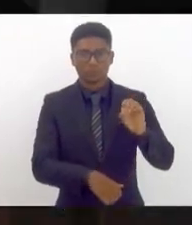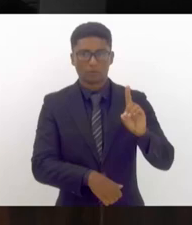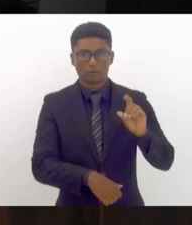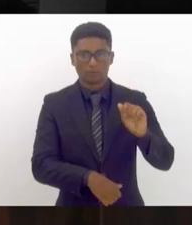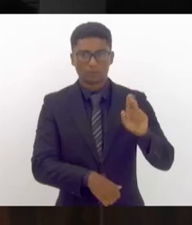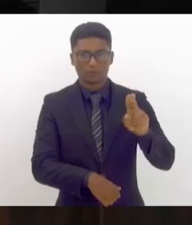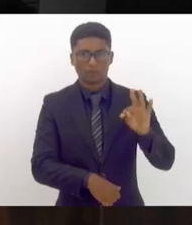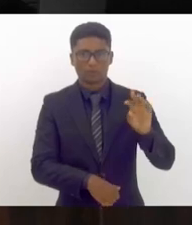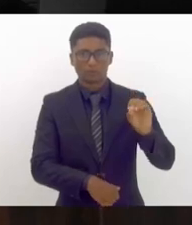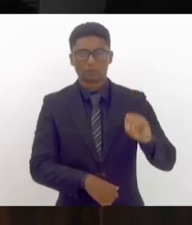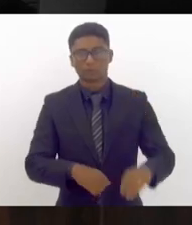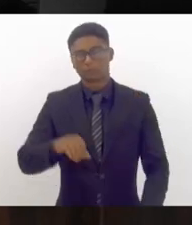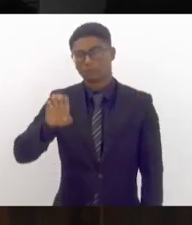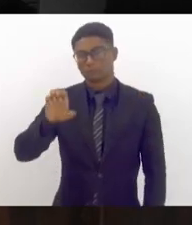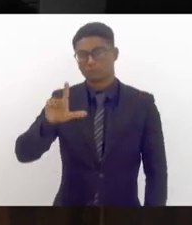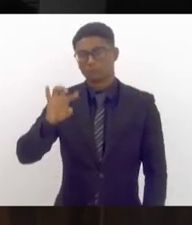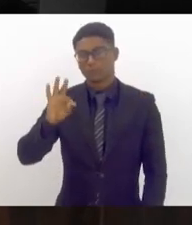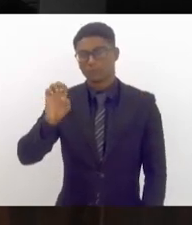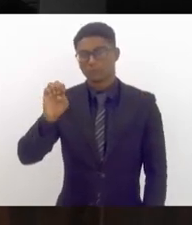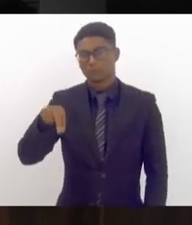deputado Elton Cristo,